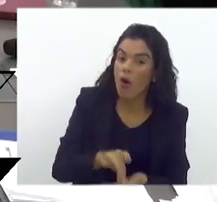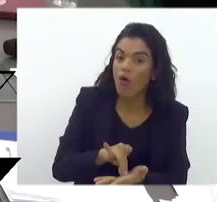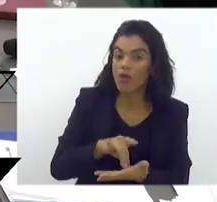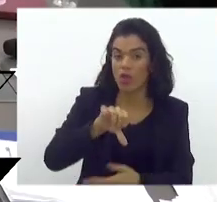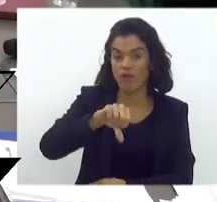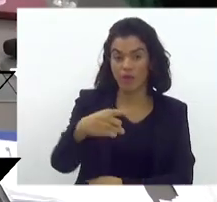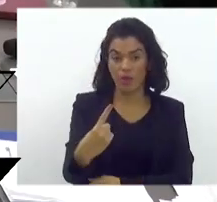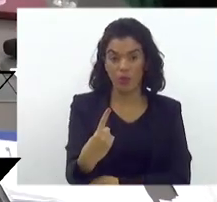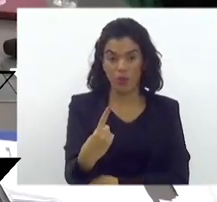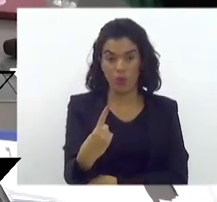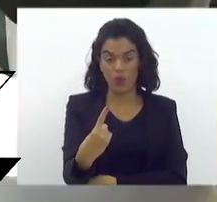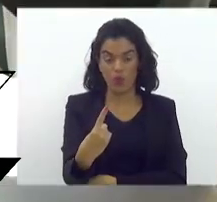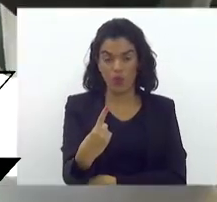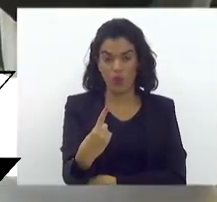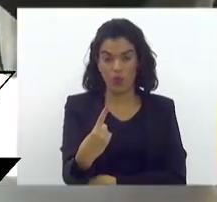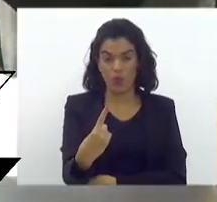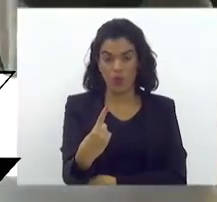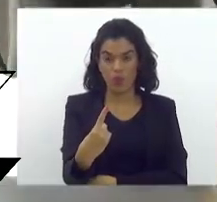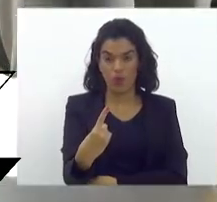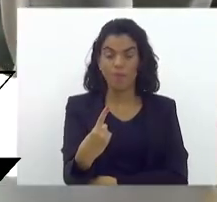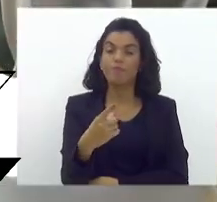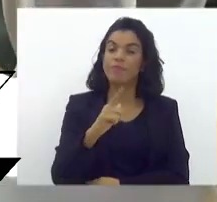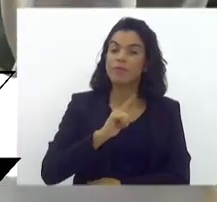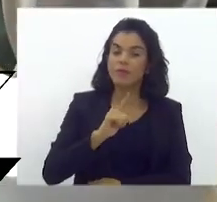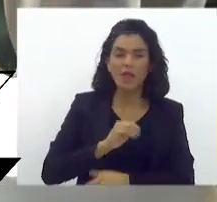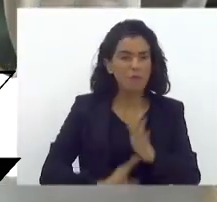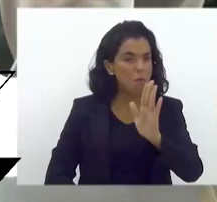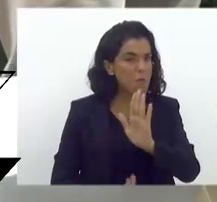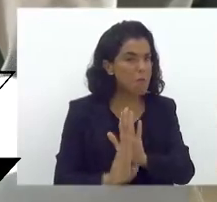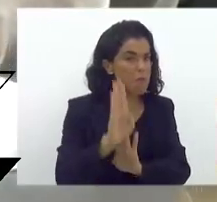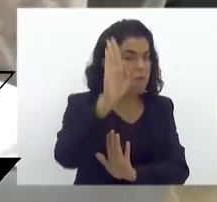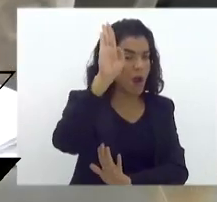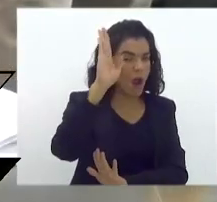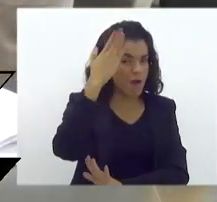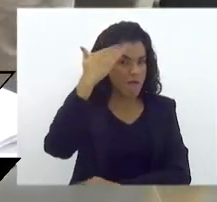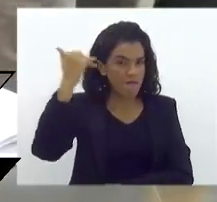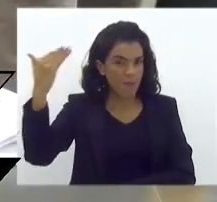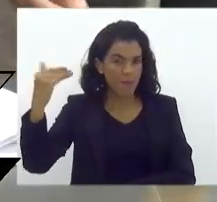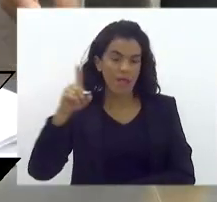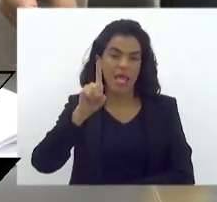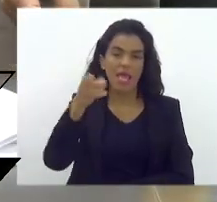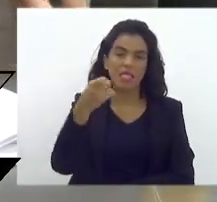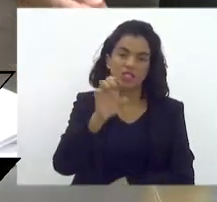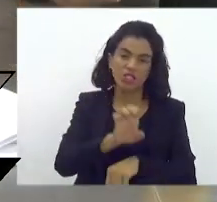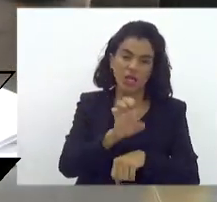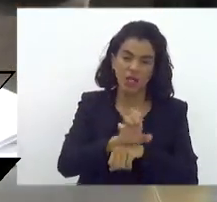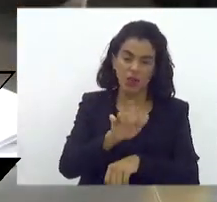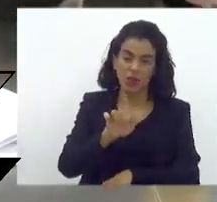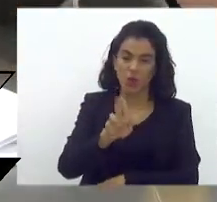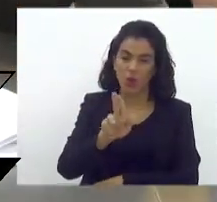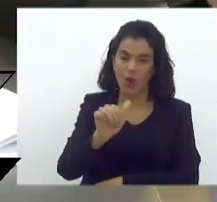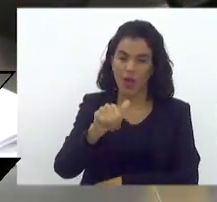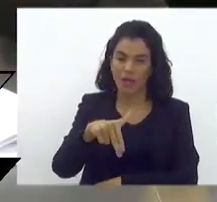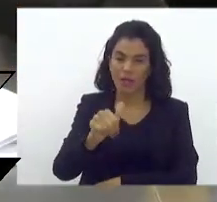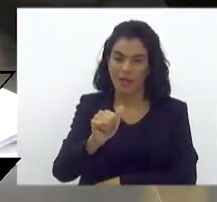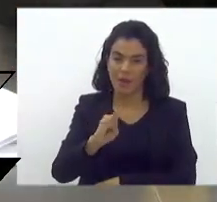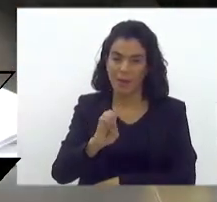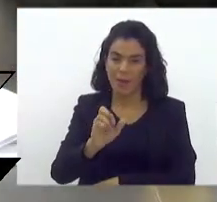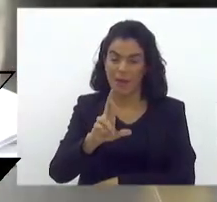91. Ele teve um auge no antigo estado da Guanabara na década de